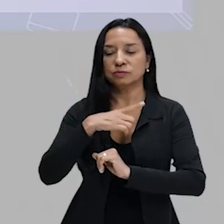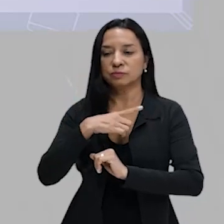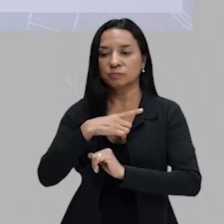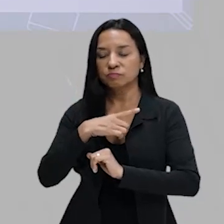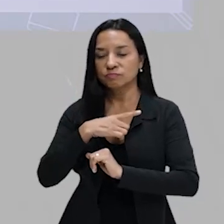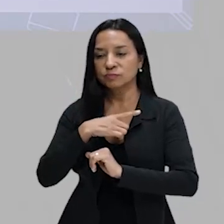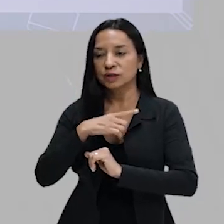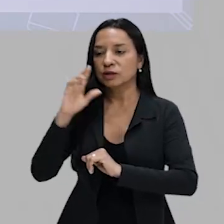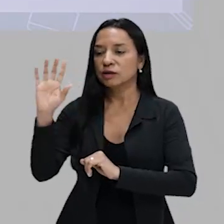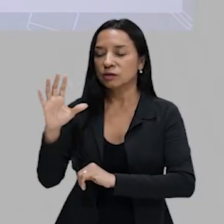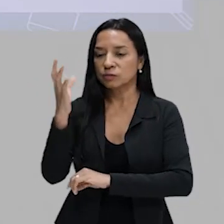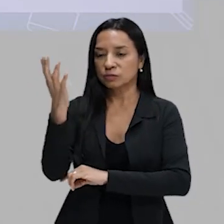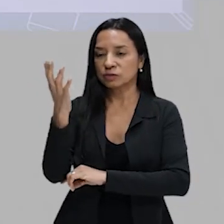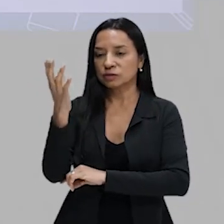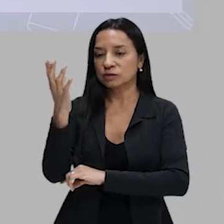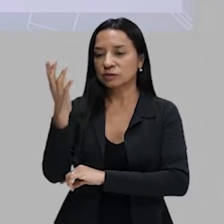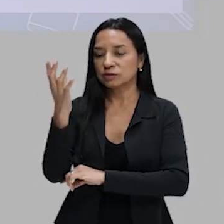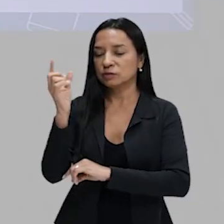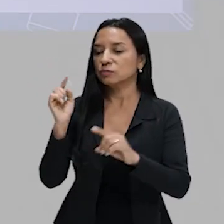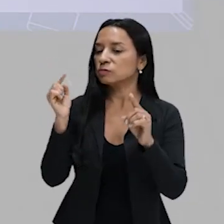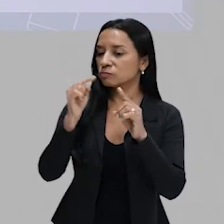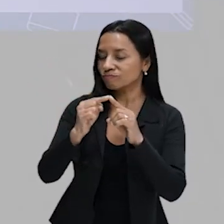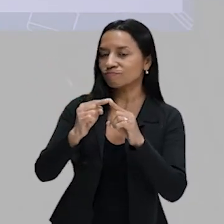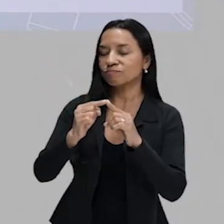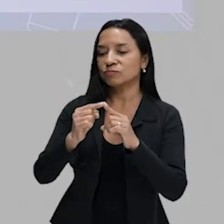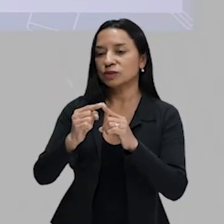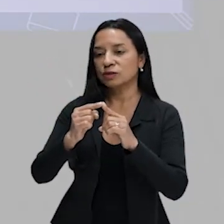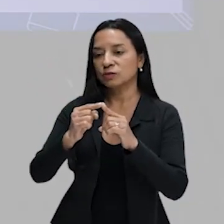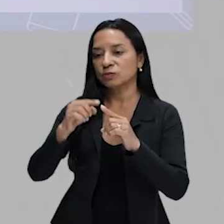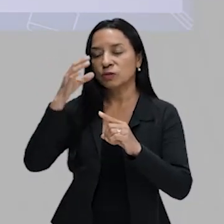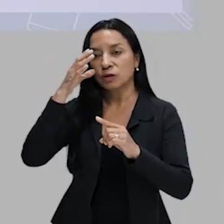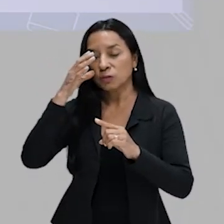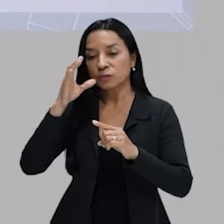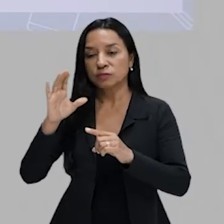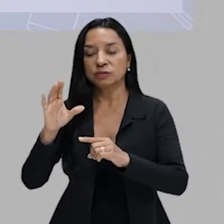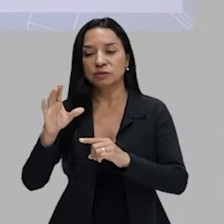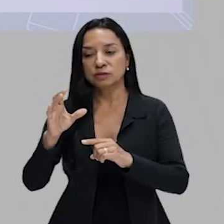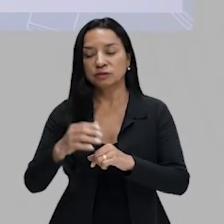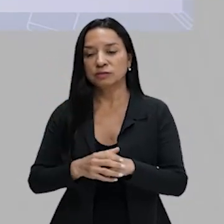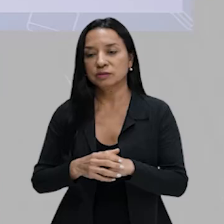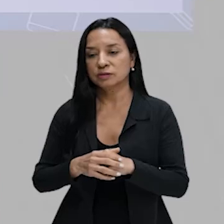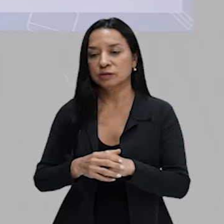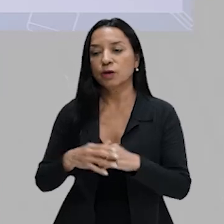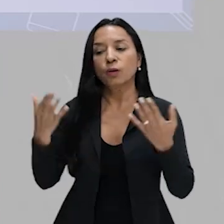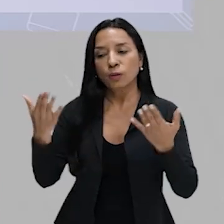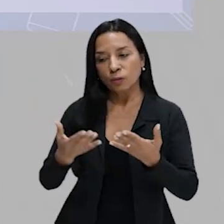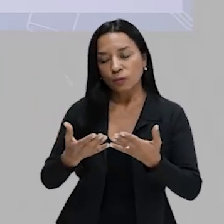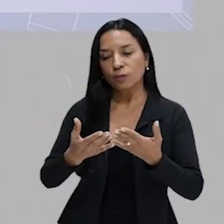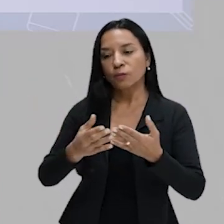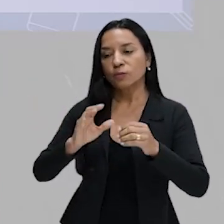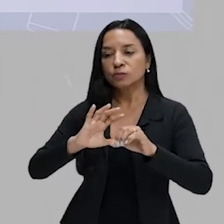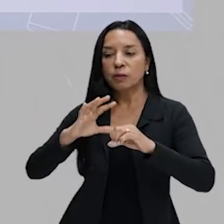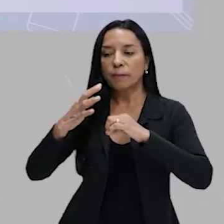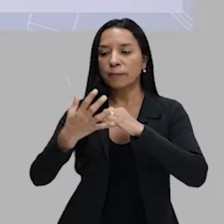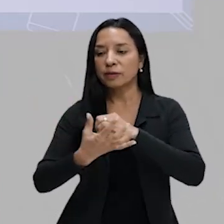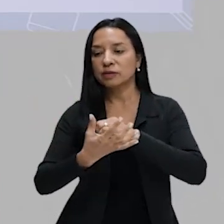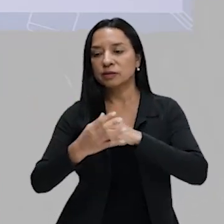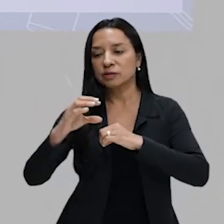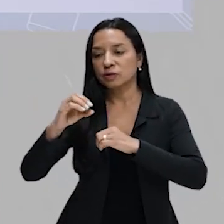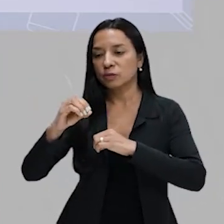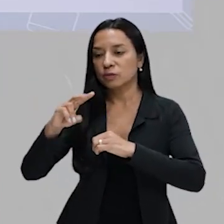têm ocorrido graças à curiosidade. Atualmente nós estamos aí numa pandemia, né, do novo